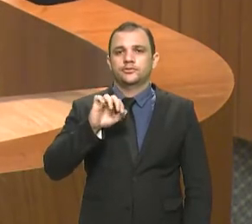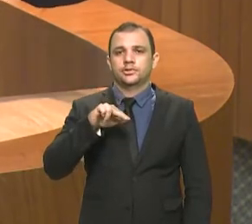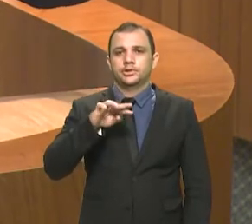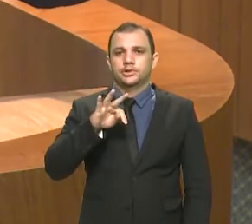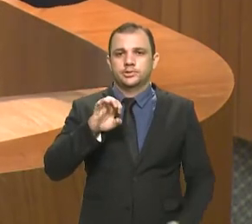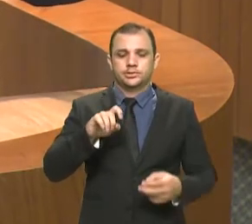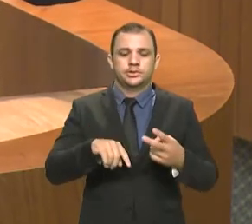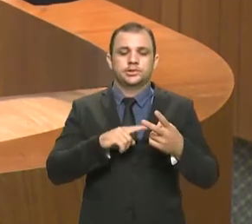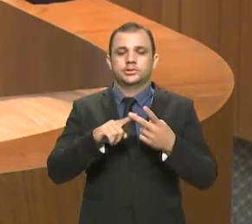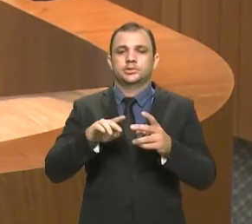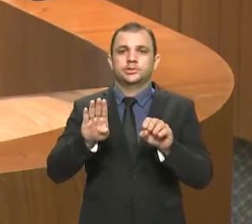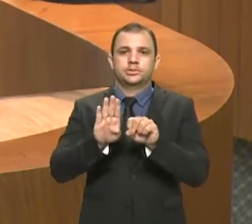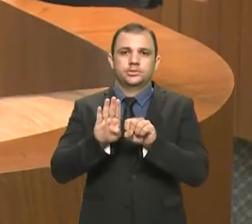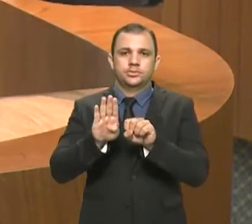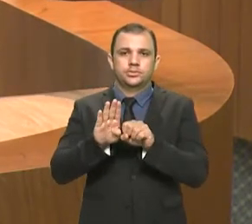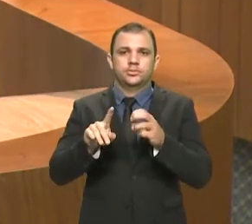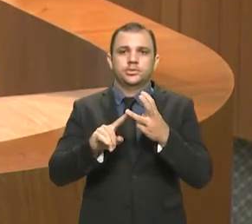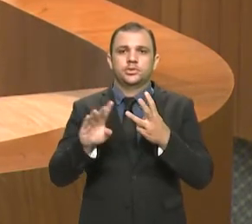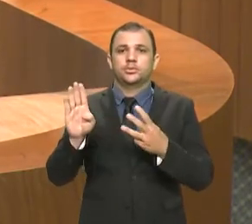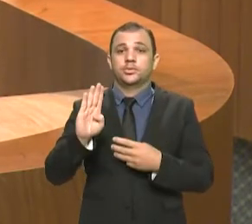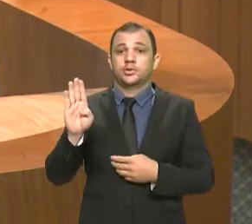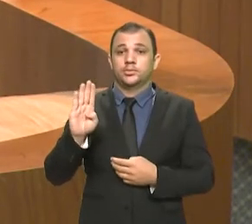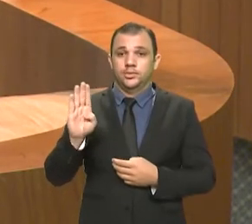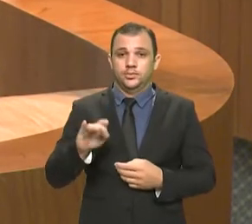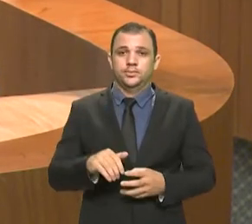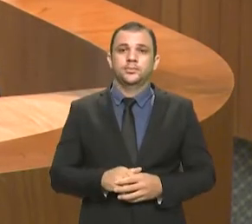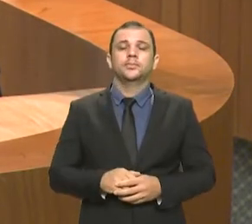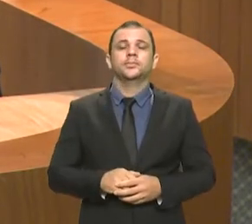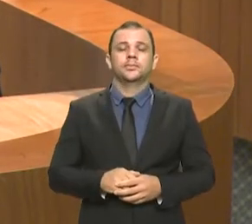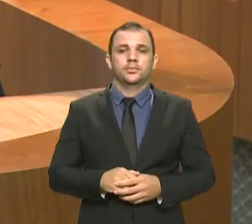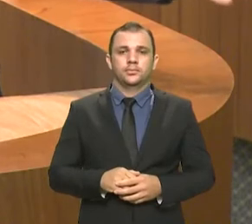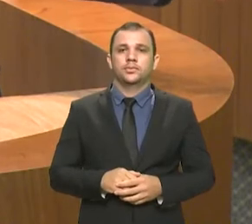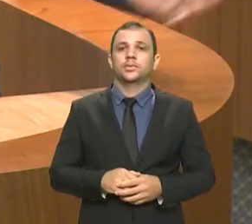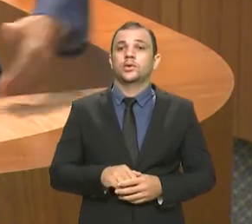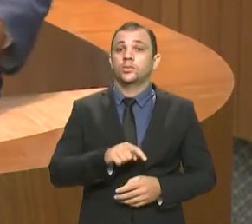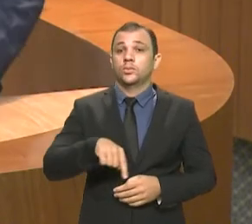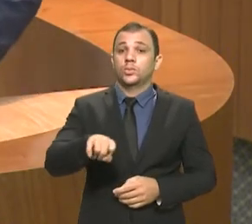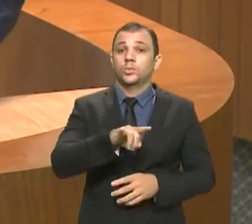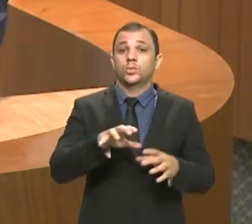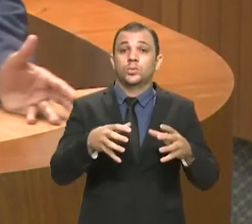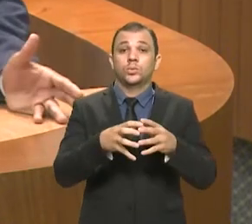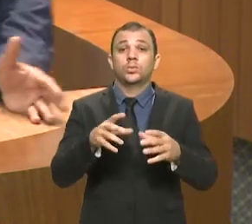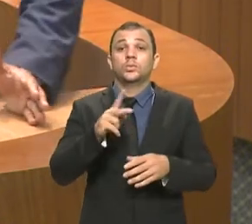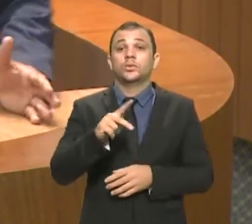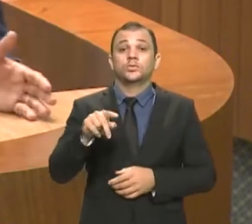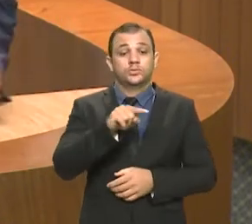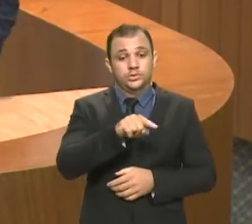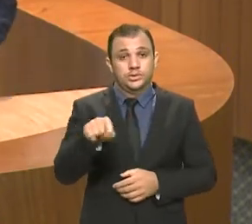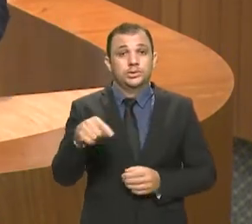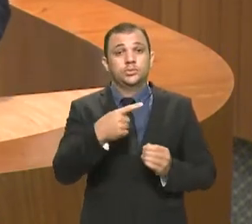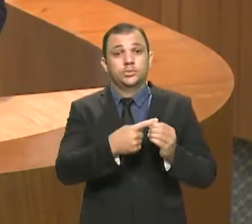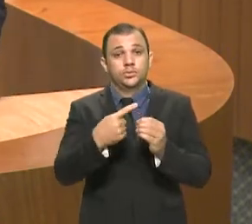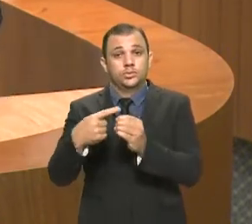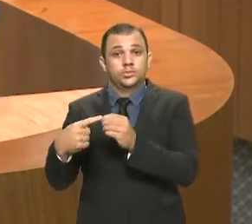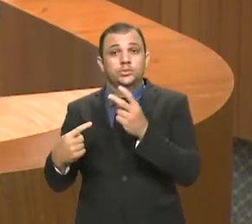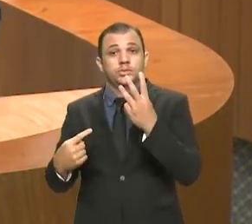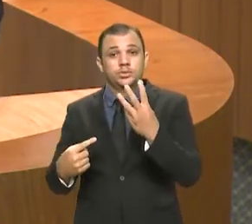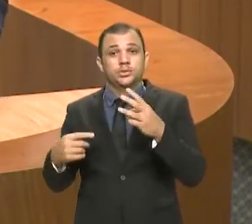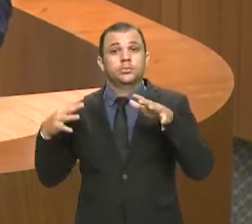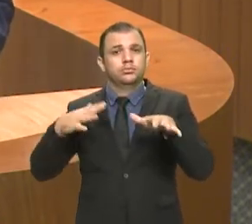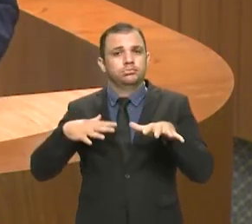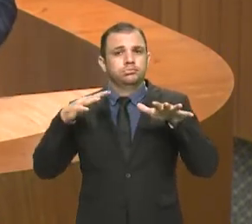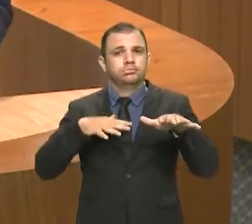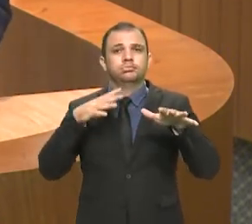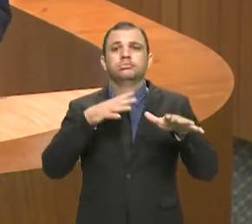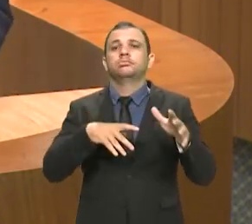rua. São Vicente, Beckmão e São Bento, os professores estão na luta. É obrigado o professor ir para a